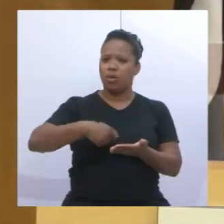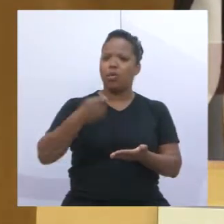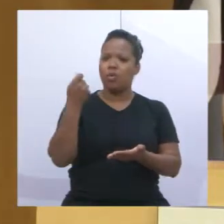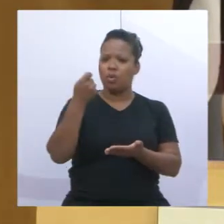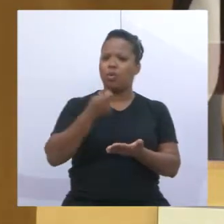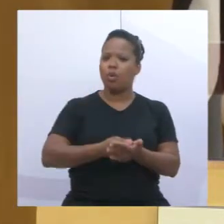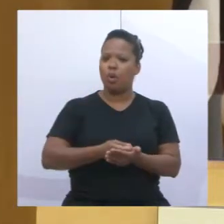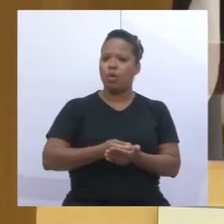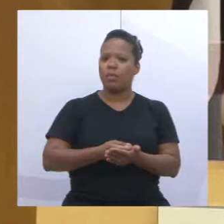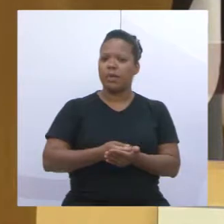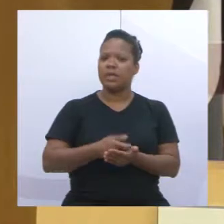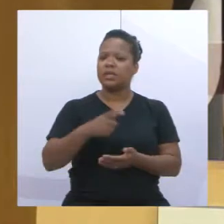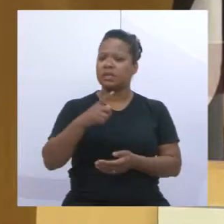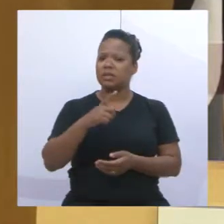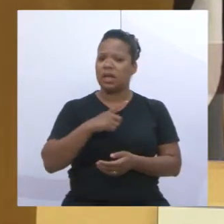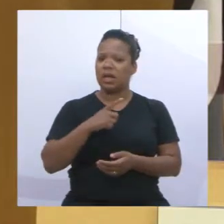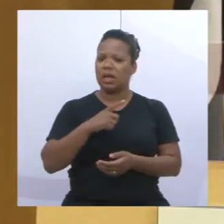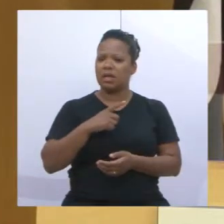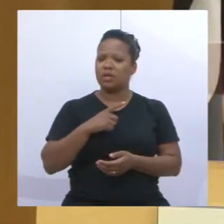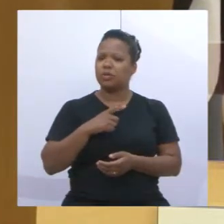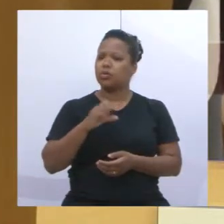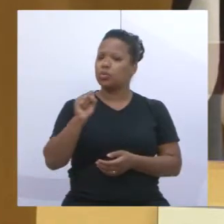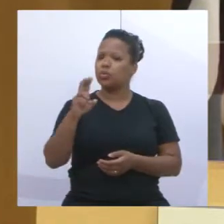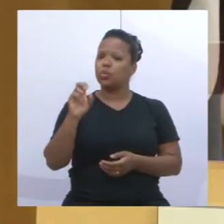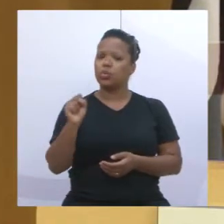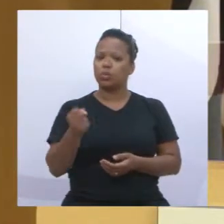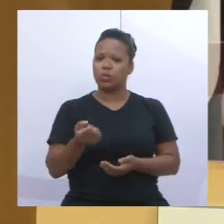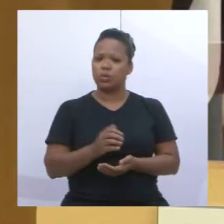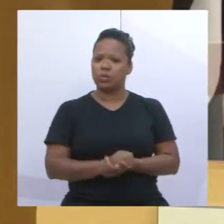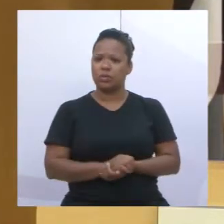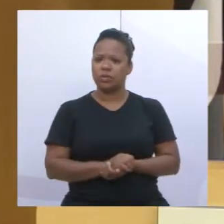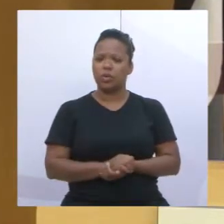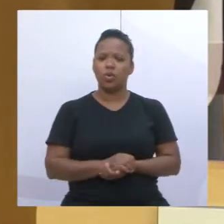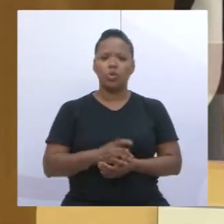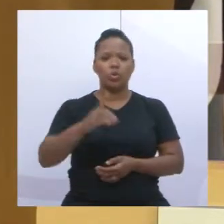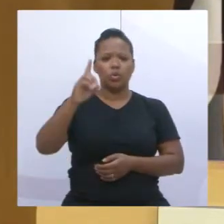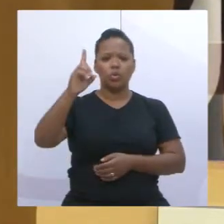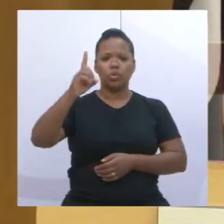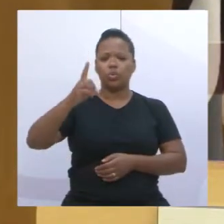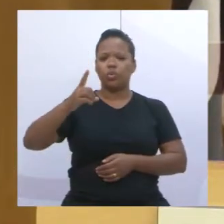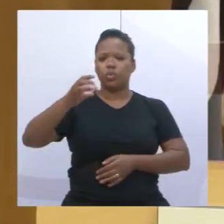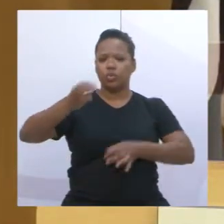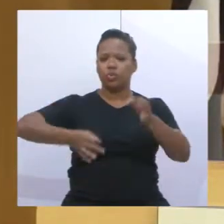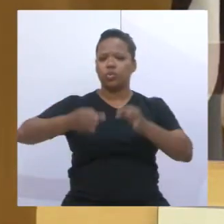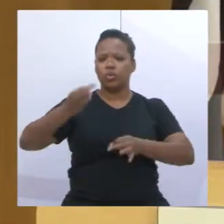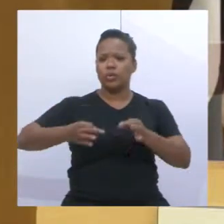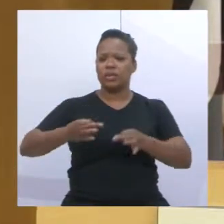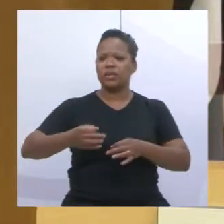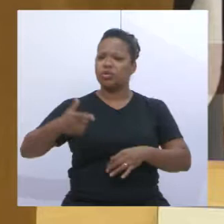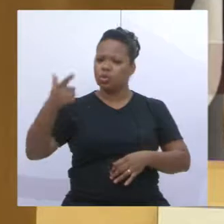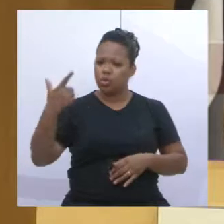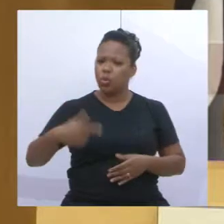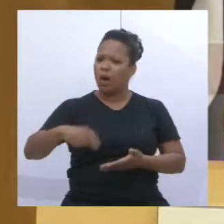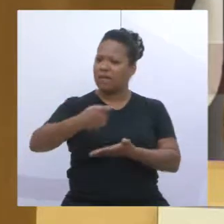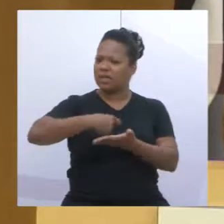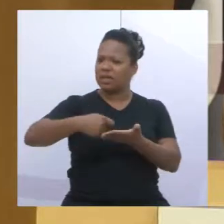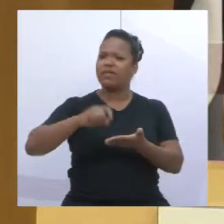no SUS. Então, precisa o juiz determinar mais uma vez o que é direito do cidadão?